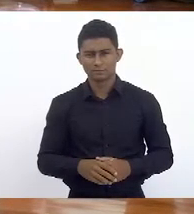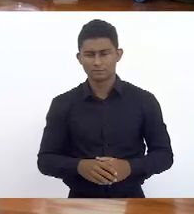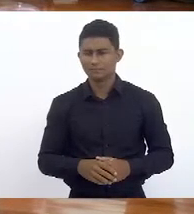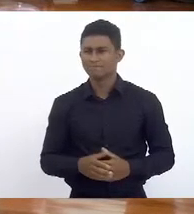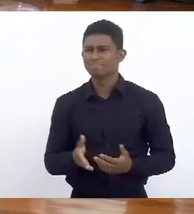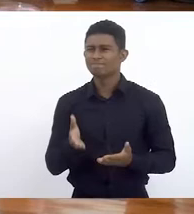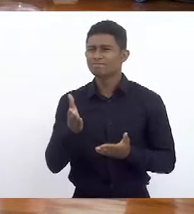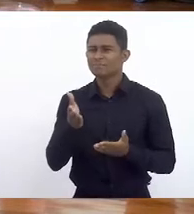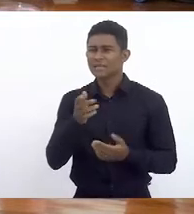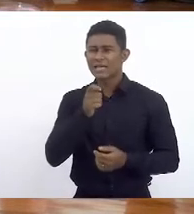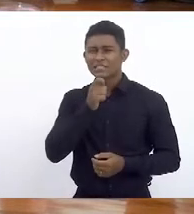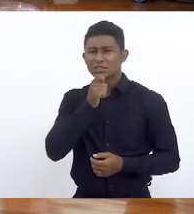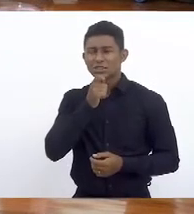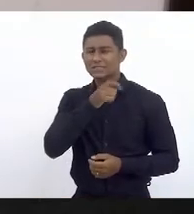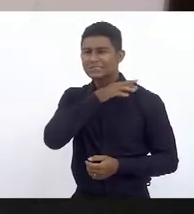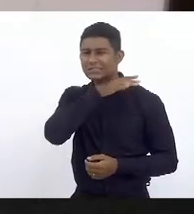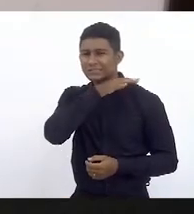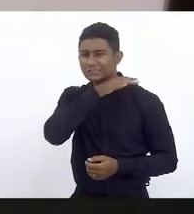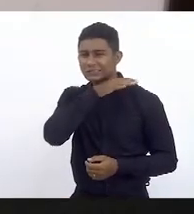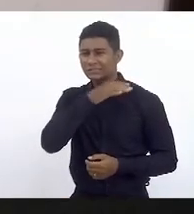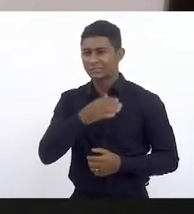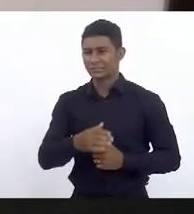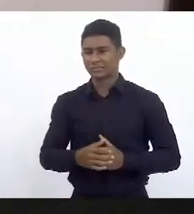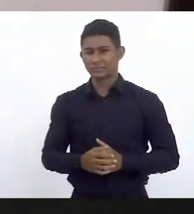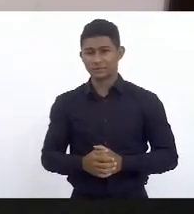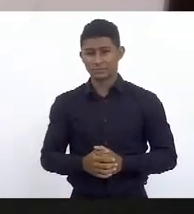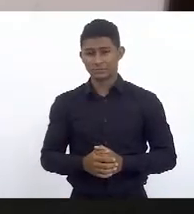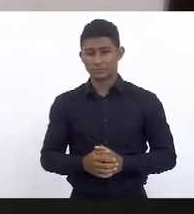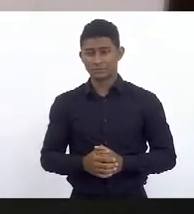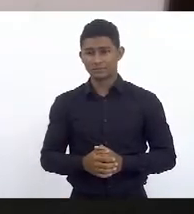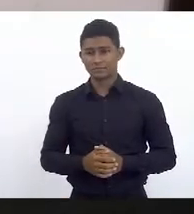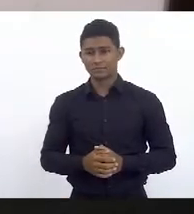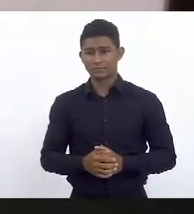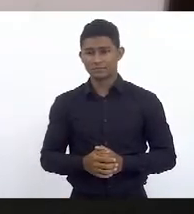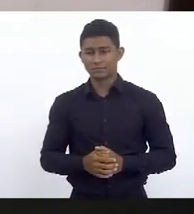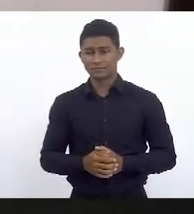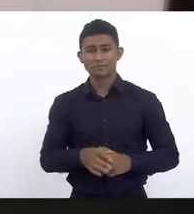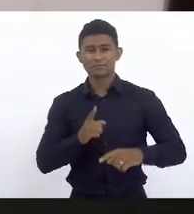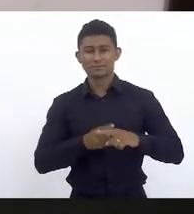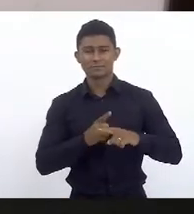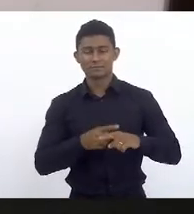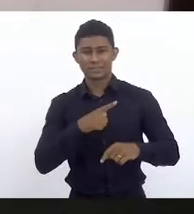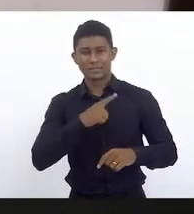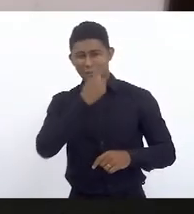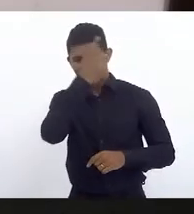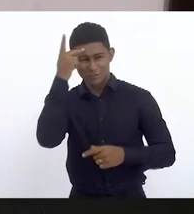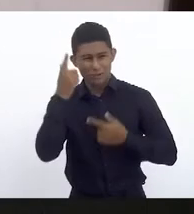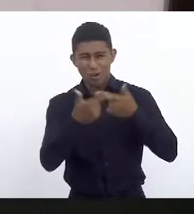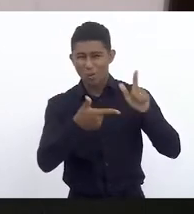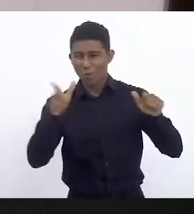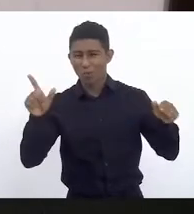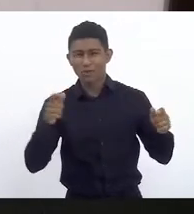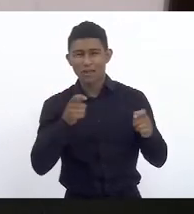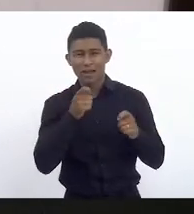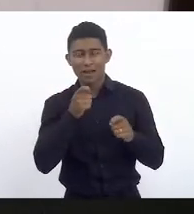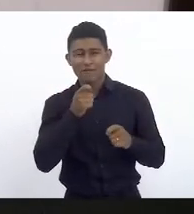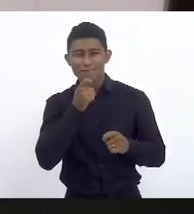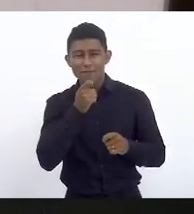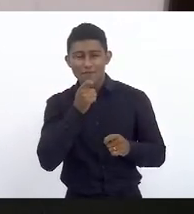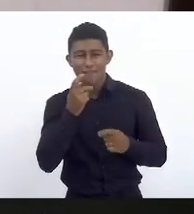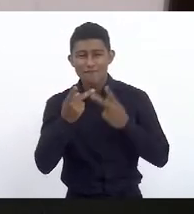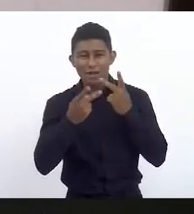Gilberto, está muito ruim, Gilberto. Acerta aí. Presidente, porque existem outras pessoas falando, eu acho que esse é o problema. Está me ouvindo